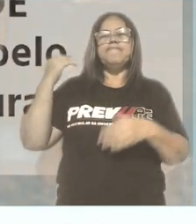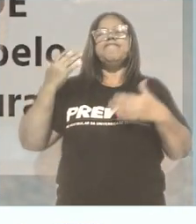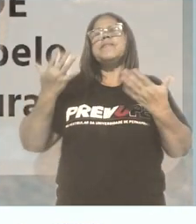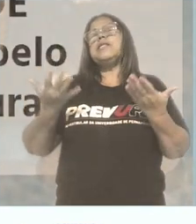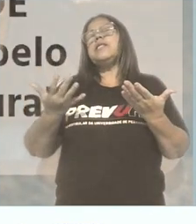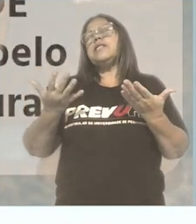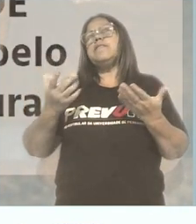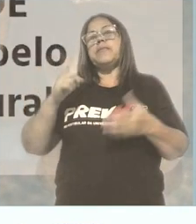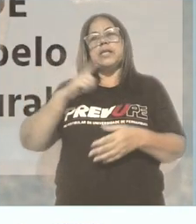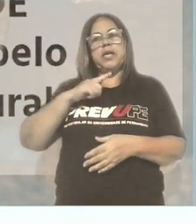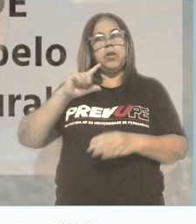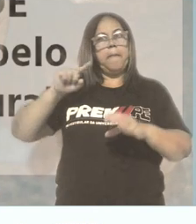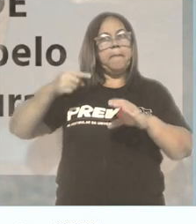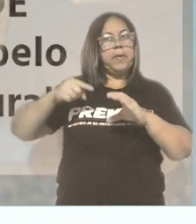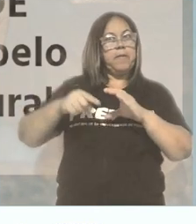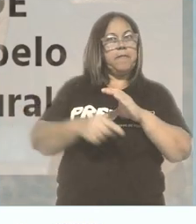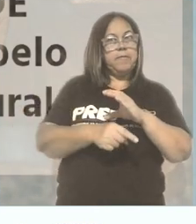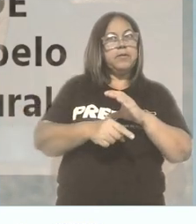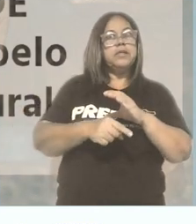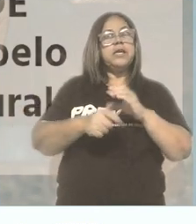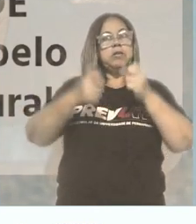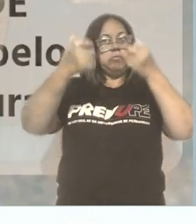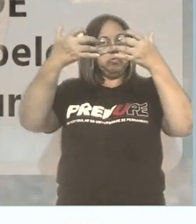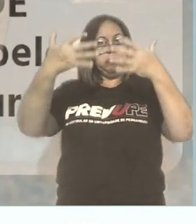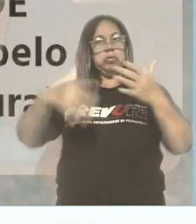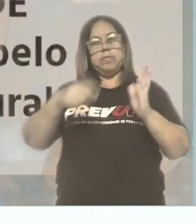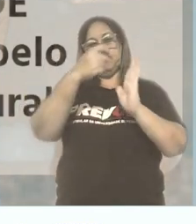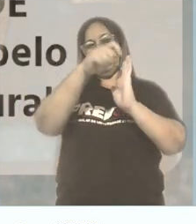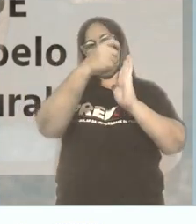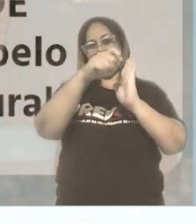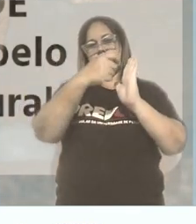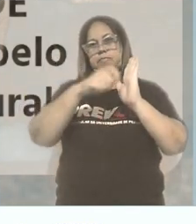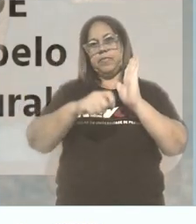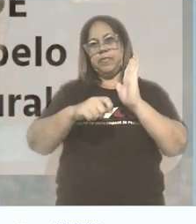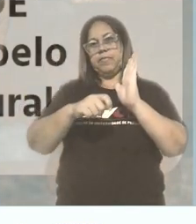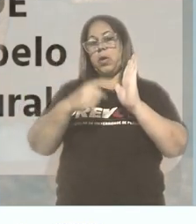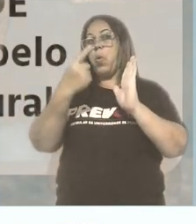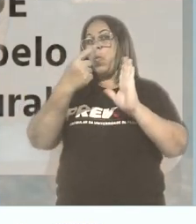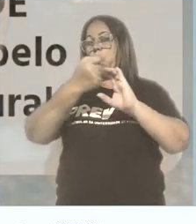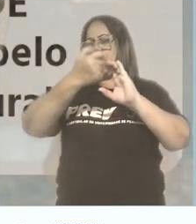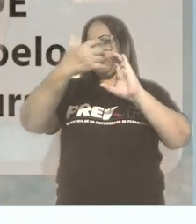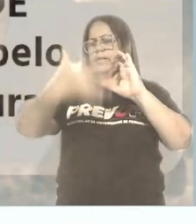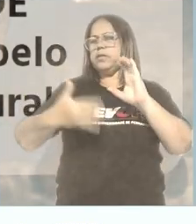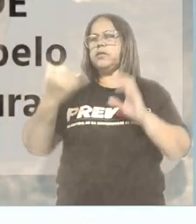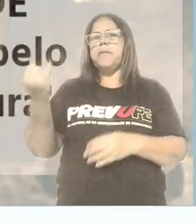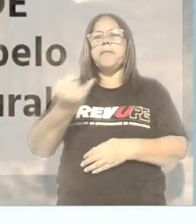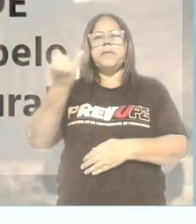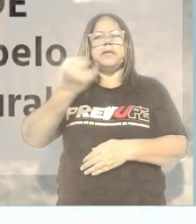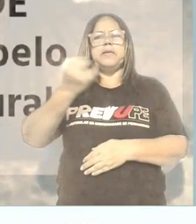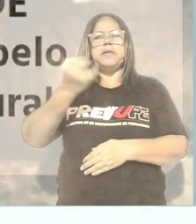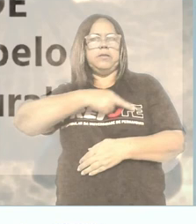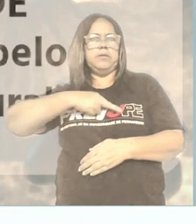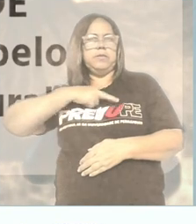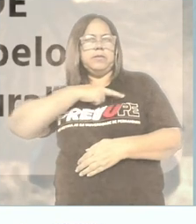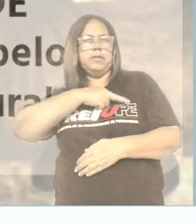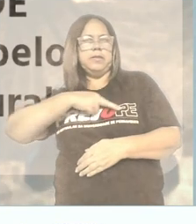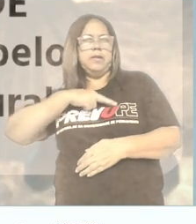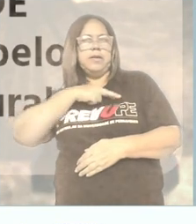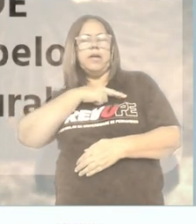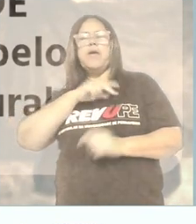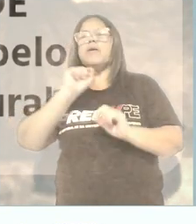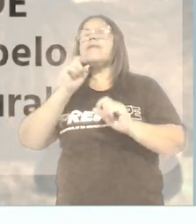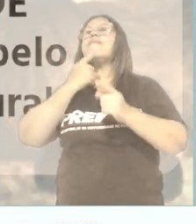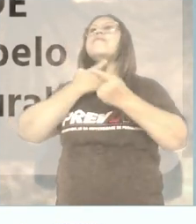profundidade as suas narrativas uma característica marcante do Romantismo foi o desejo